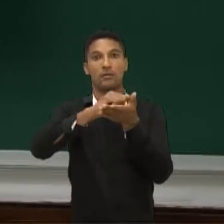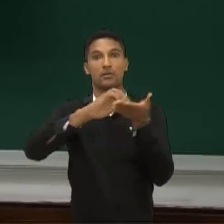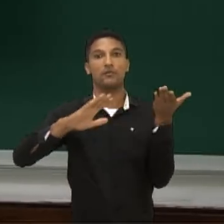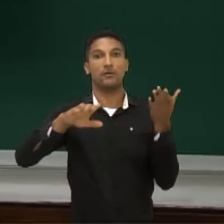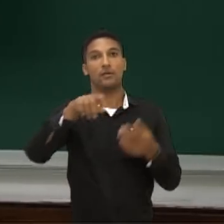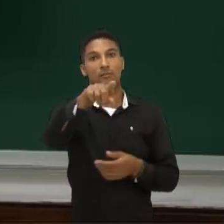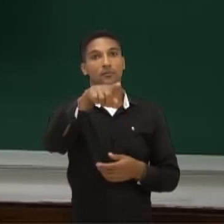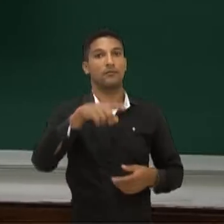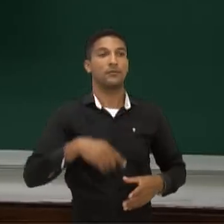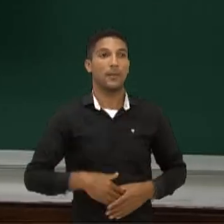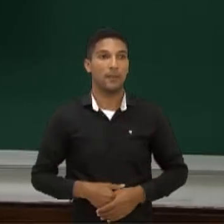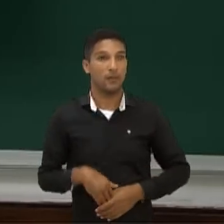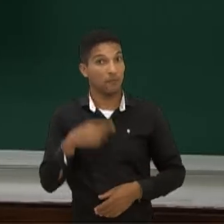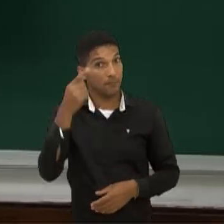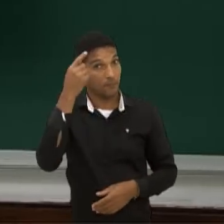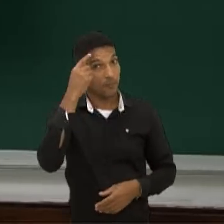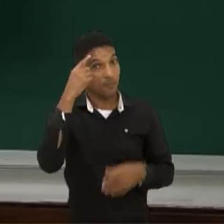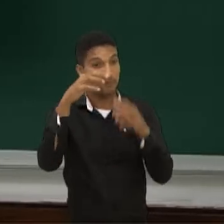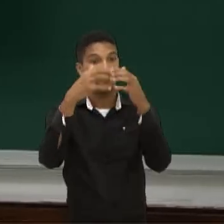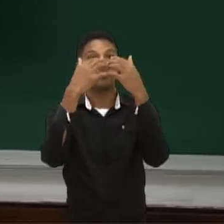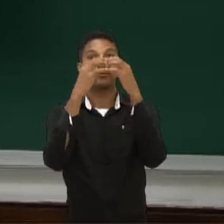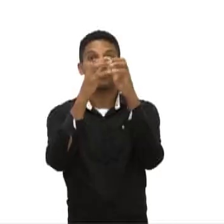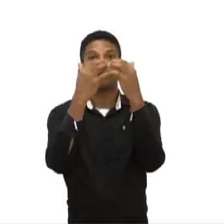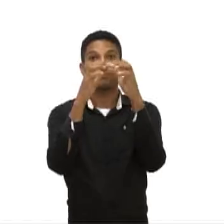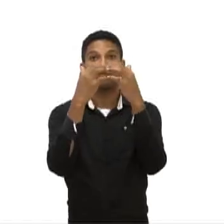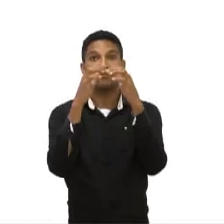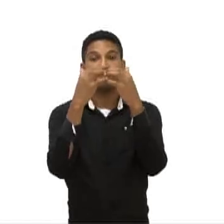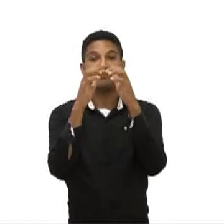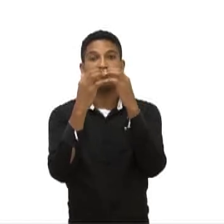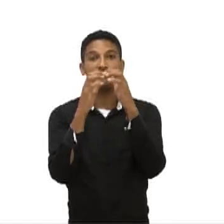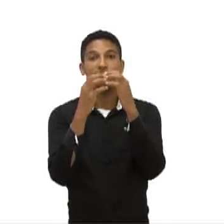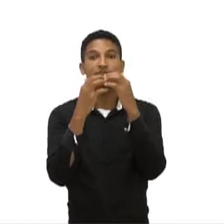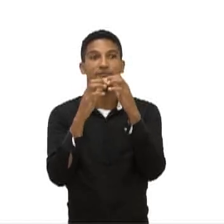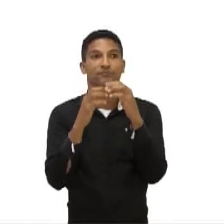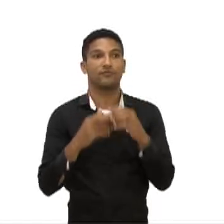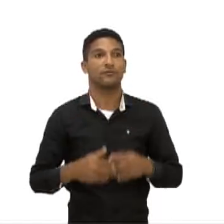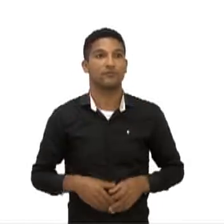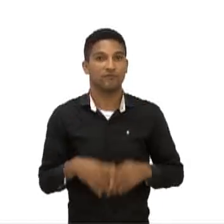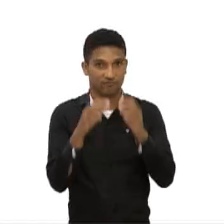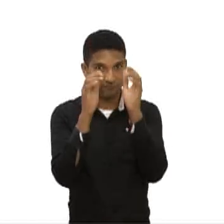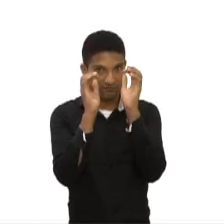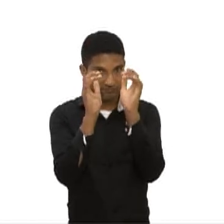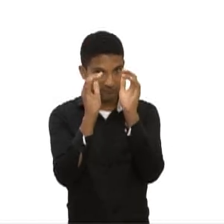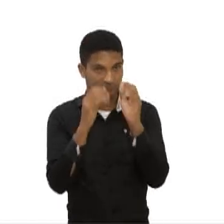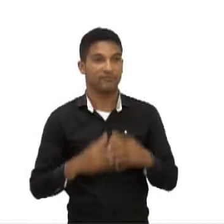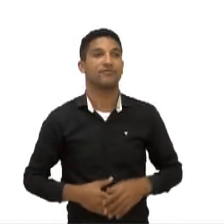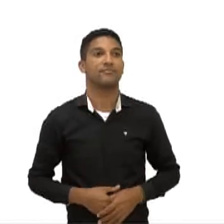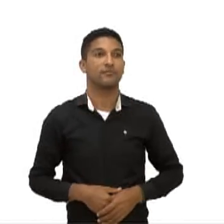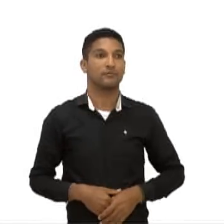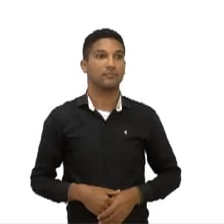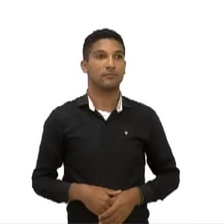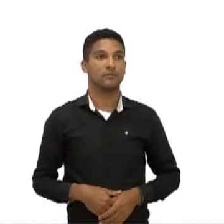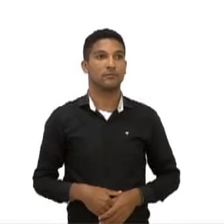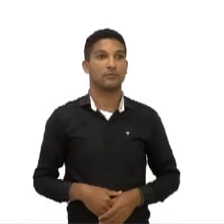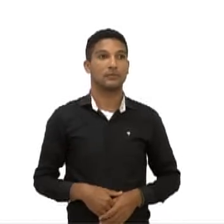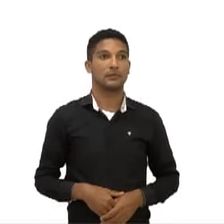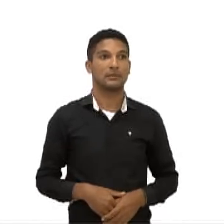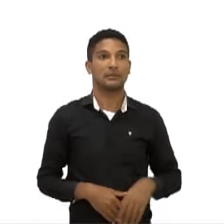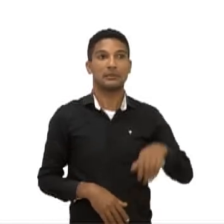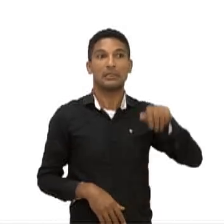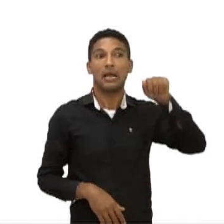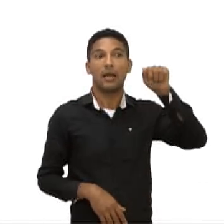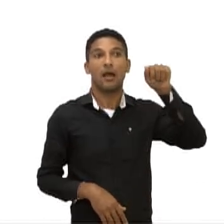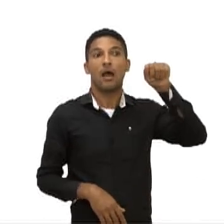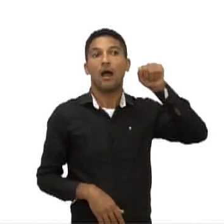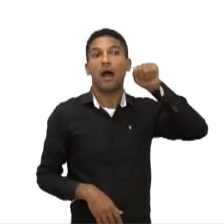para vocês pensarem um pouco, tá? Então, olha lá, o Arthur está no ponto A. Então, o Arthur está lá